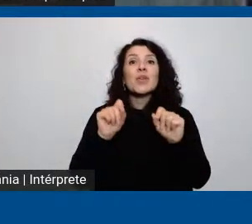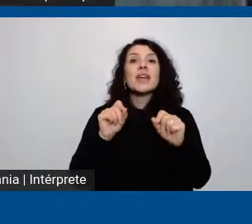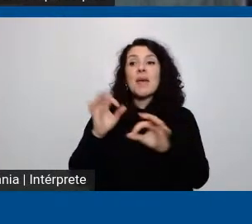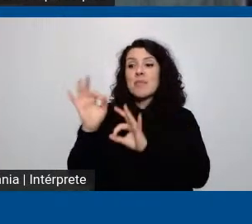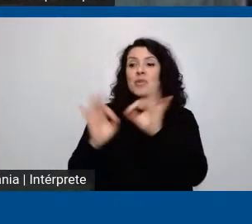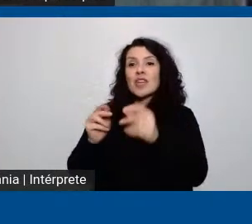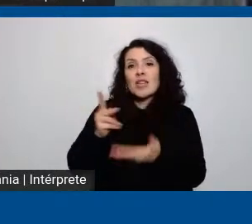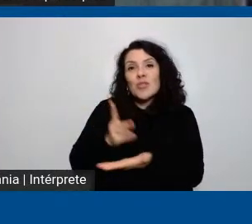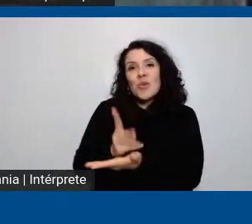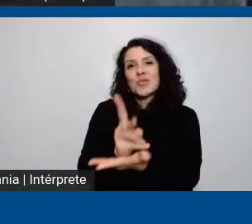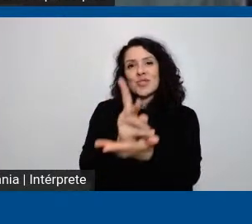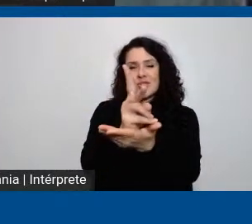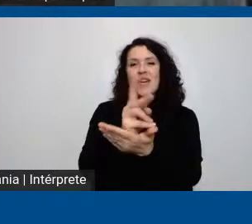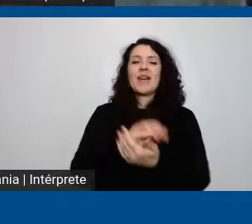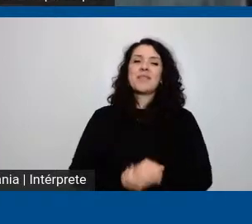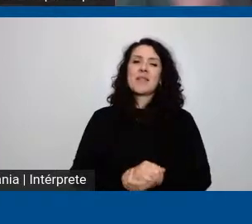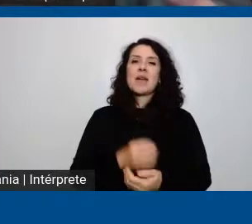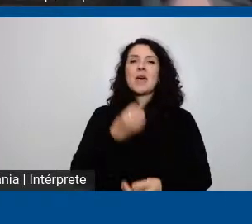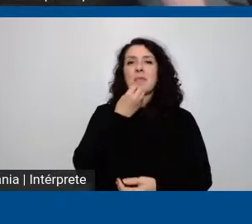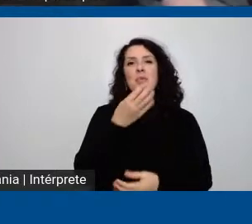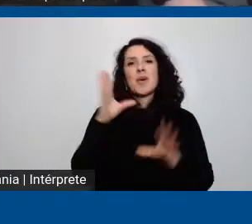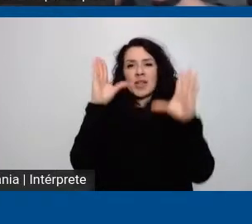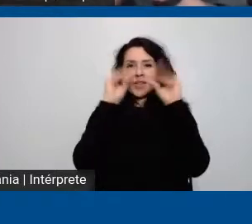projetos. Tá? Boa noite a todos.